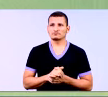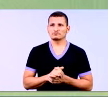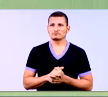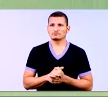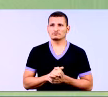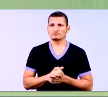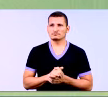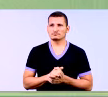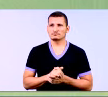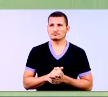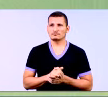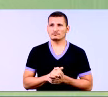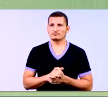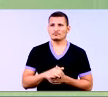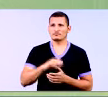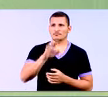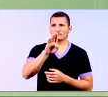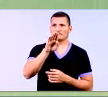Bilhões.